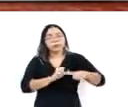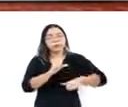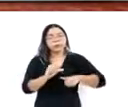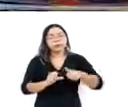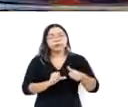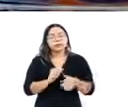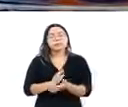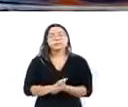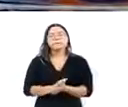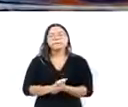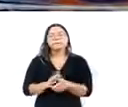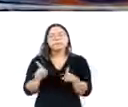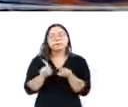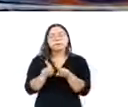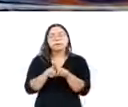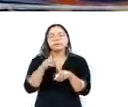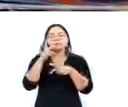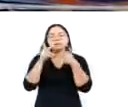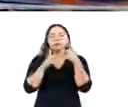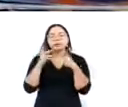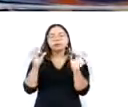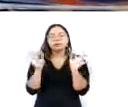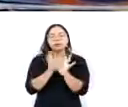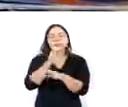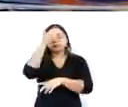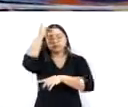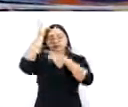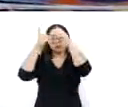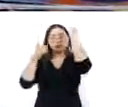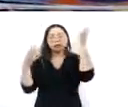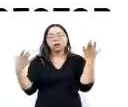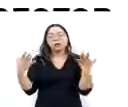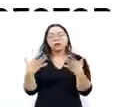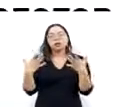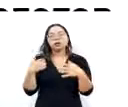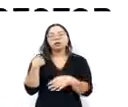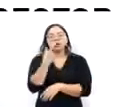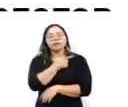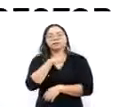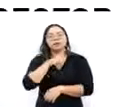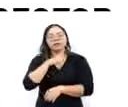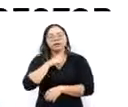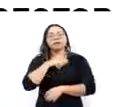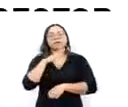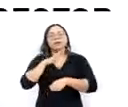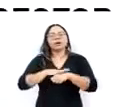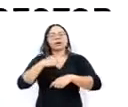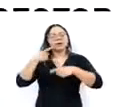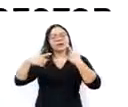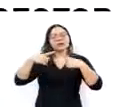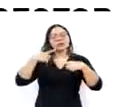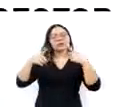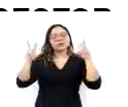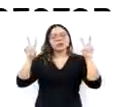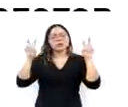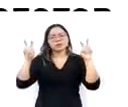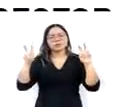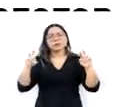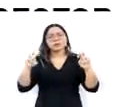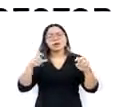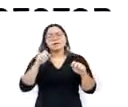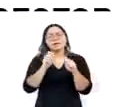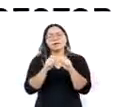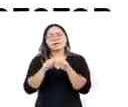roupagem. Coloquei aqui a ideia de concluir, mas para não concluir esse momento, nós temos ainda muito a discutir esse tema.